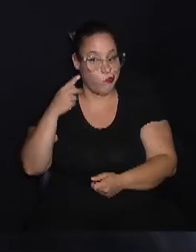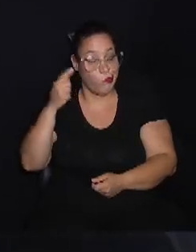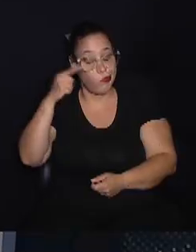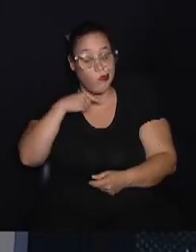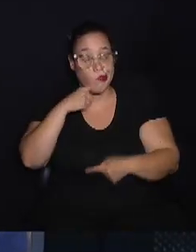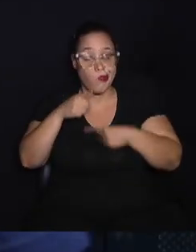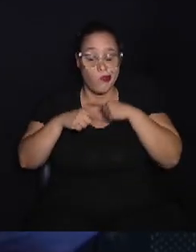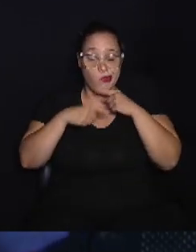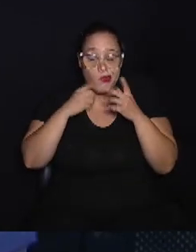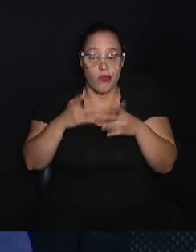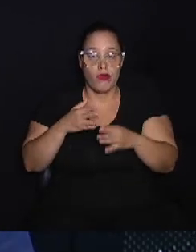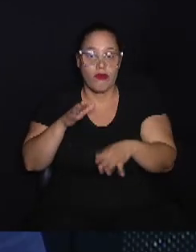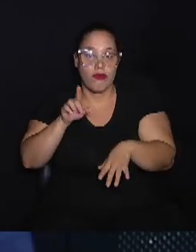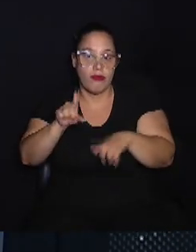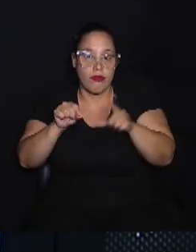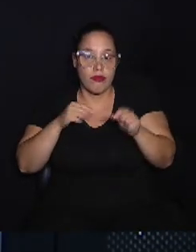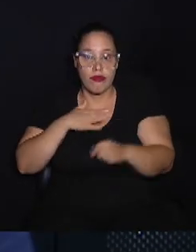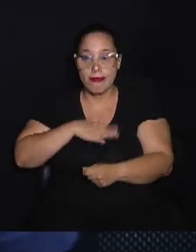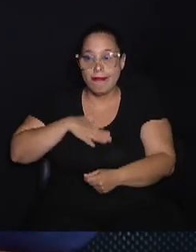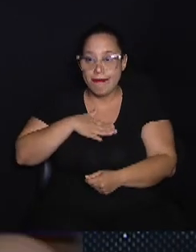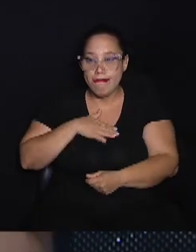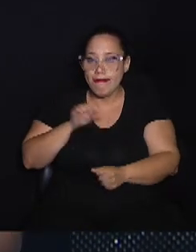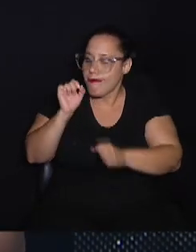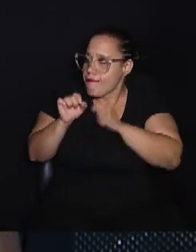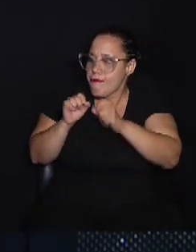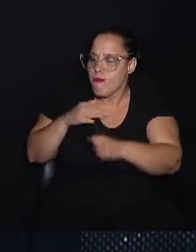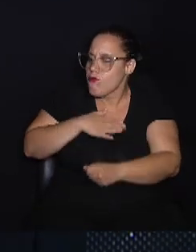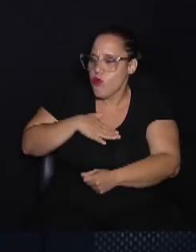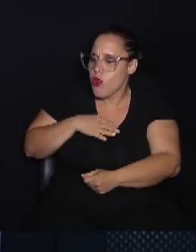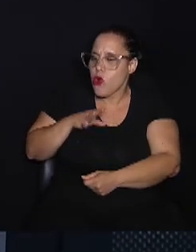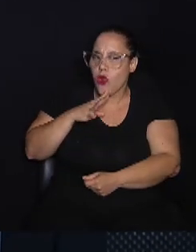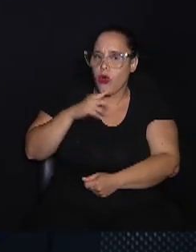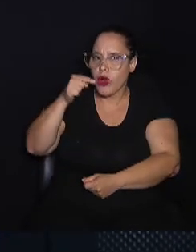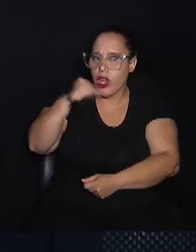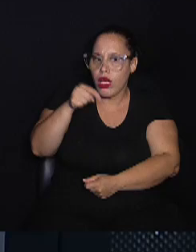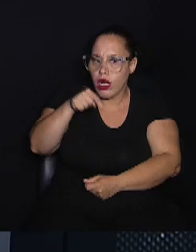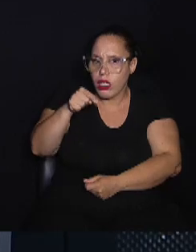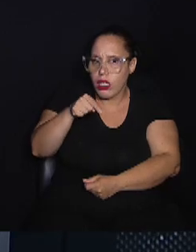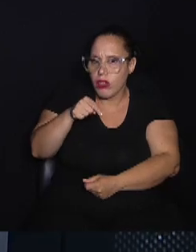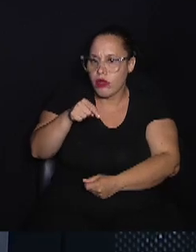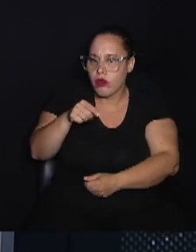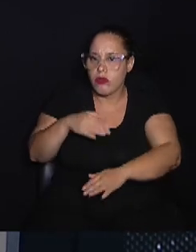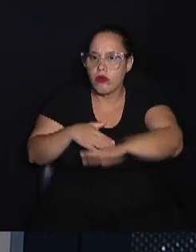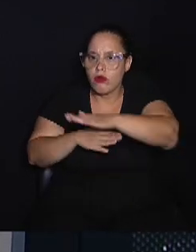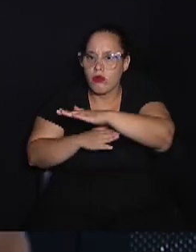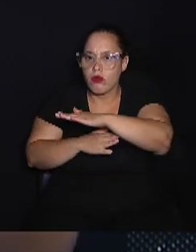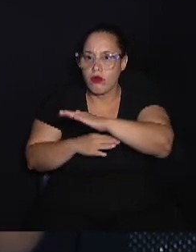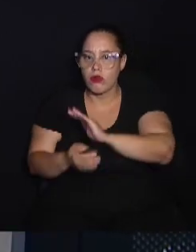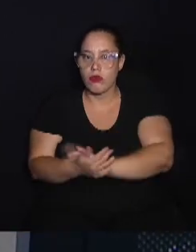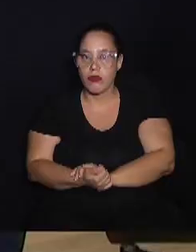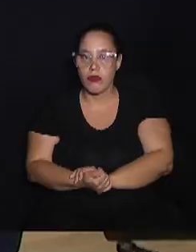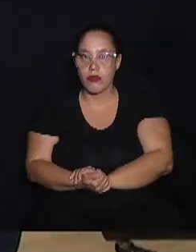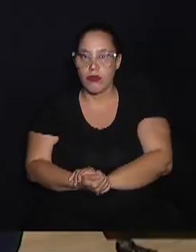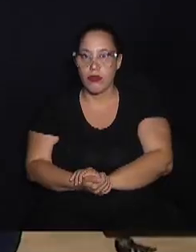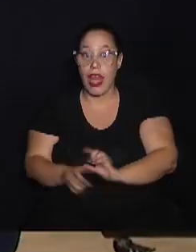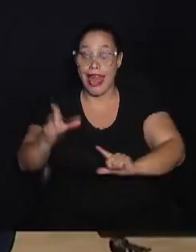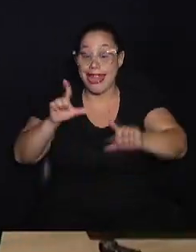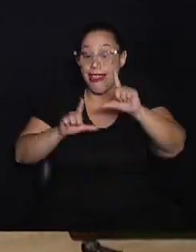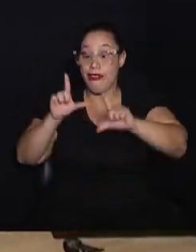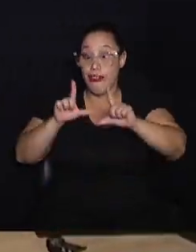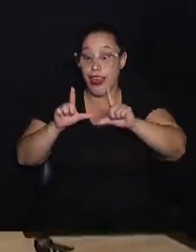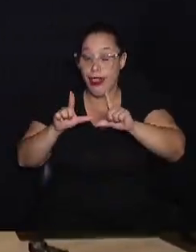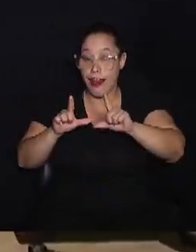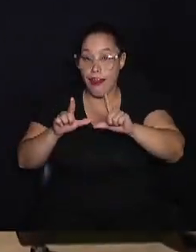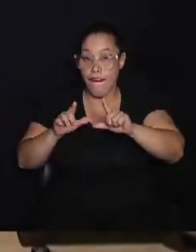o momento preferido da visita o que que mais você gostou de conhecer aqui na Câmara Municipal é a TV você gostou